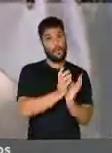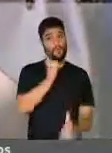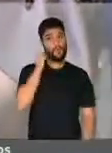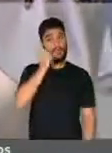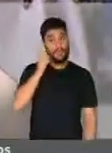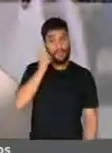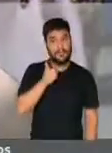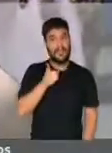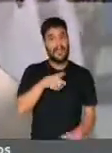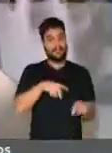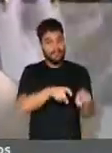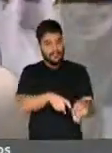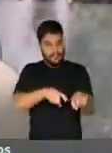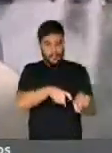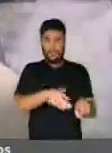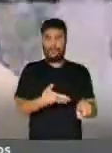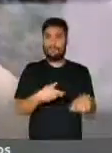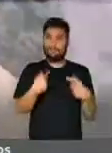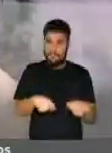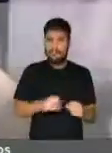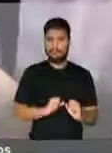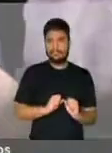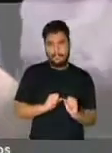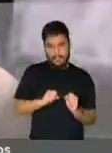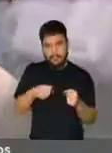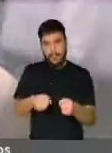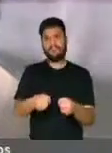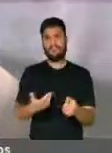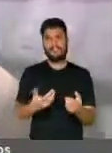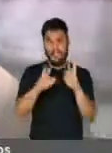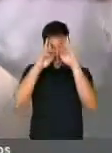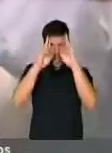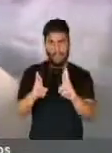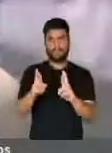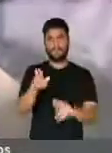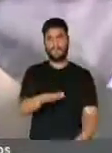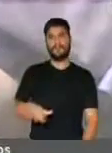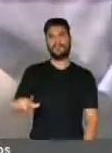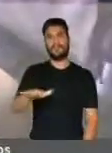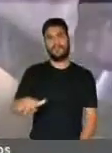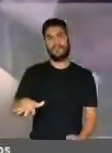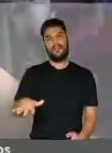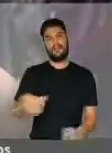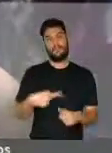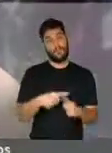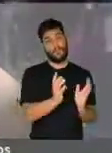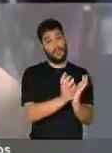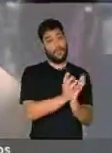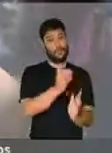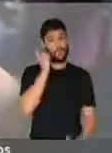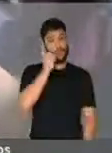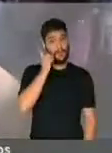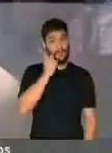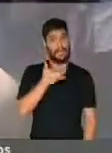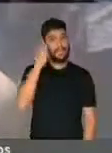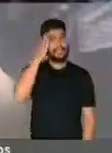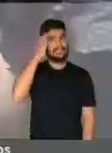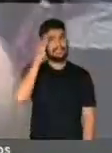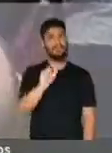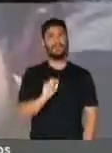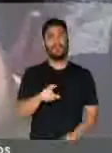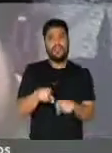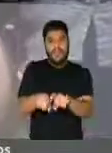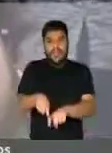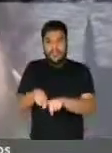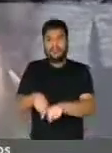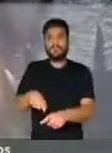Parlamentar da Agricultura deve e tem em nós esse respeito, porque nós concebemos que a economia rural é fundamental